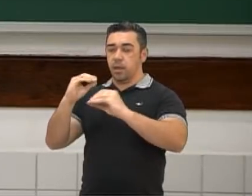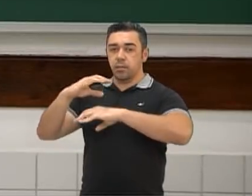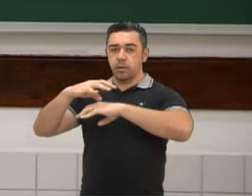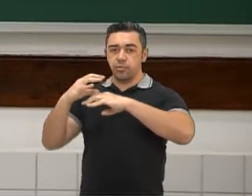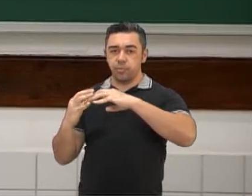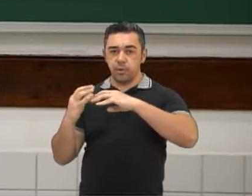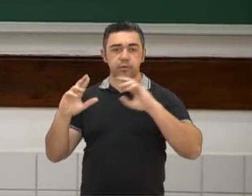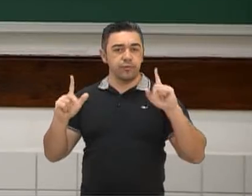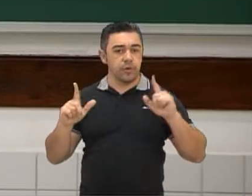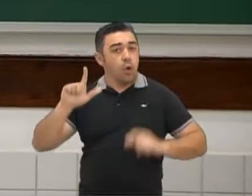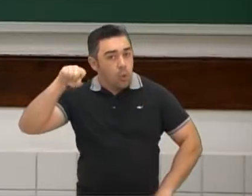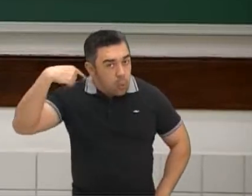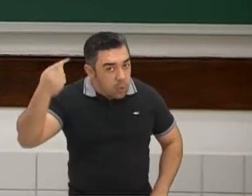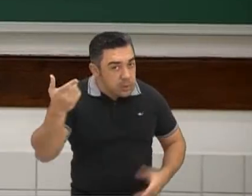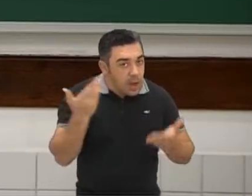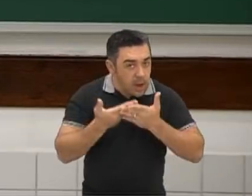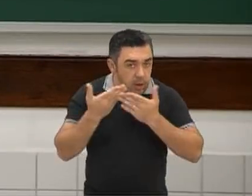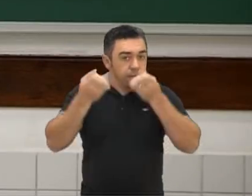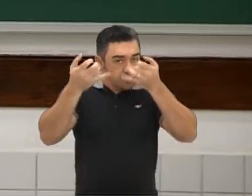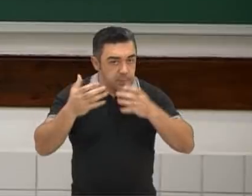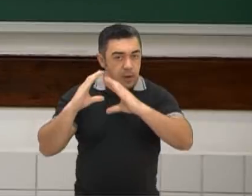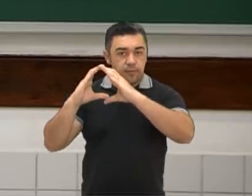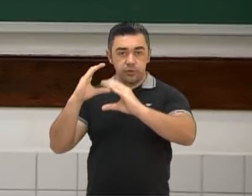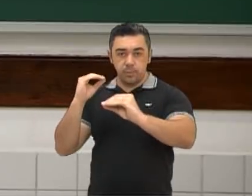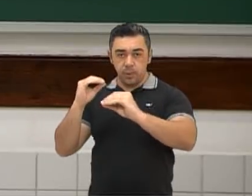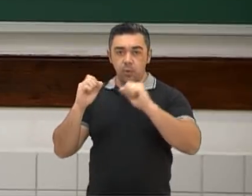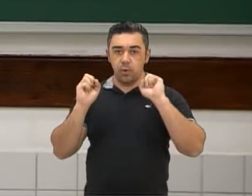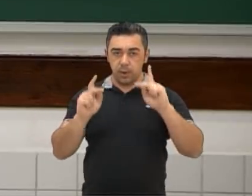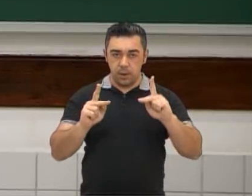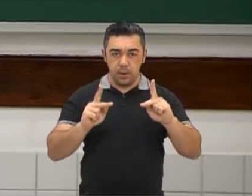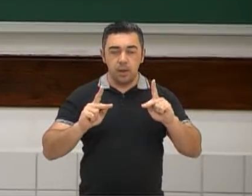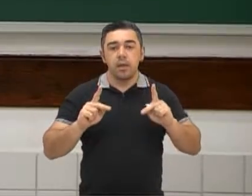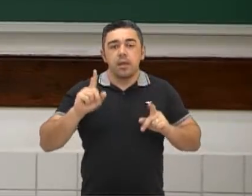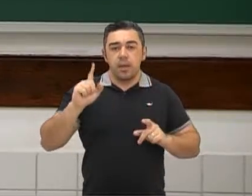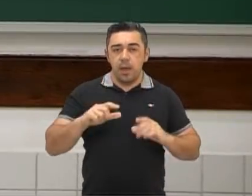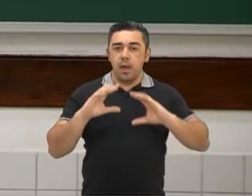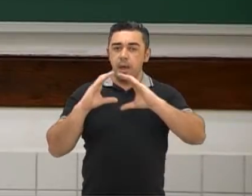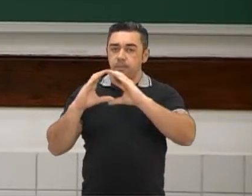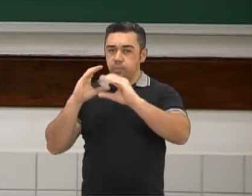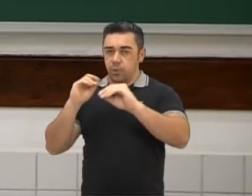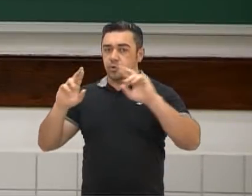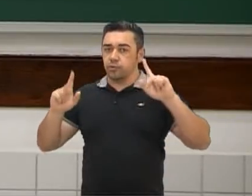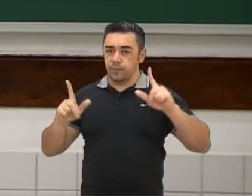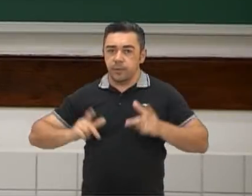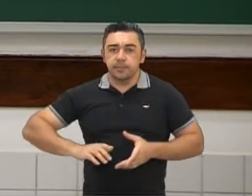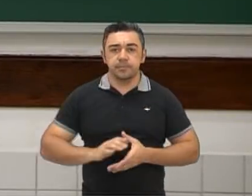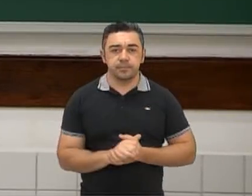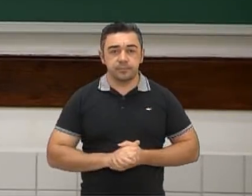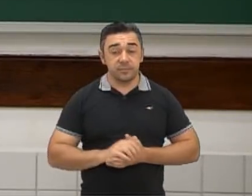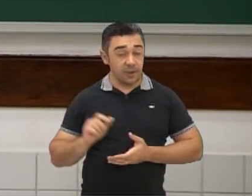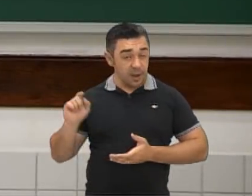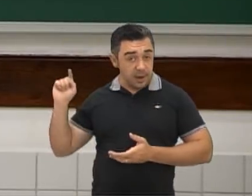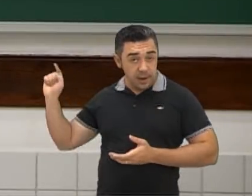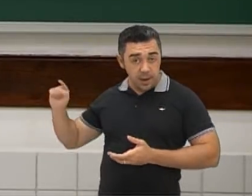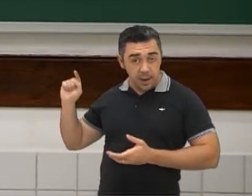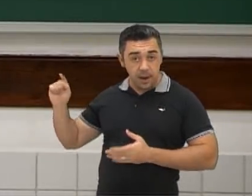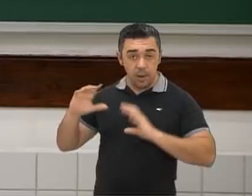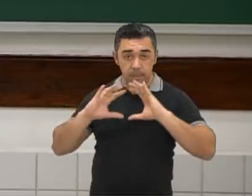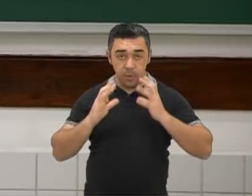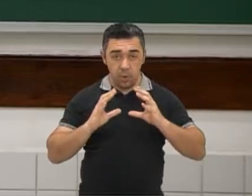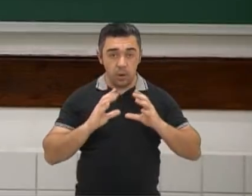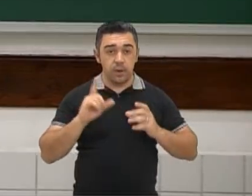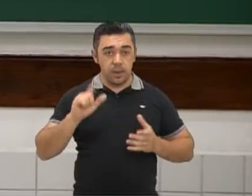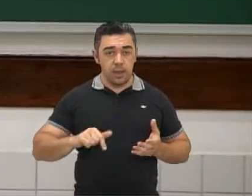americano. Na próxima aula, a gente vai falar do futebol americano, tá? Ela é um pouco diferente da bola de rugby. Essa aqui é a bola